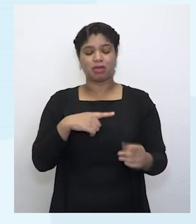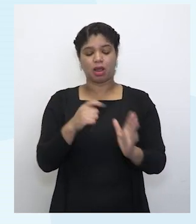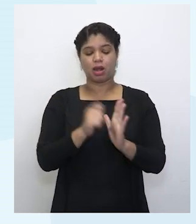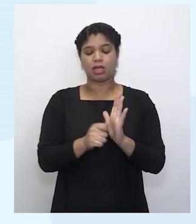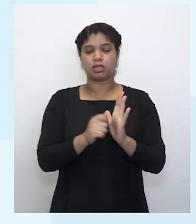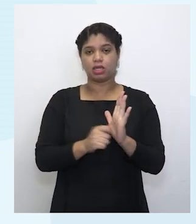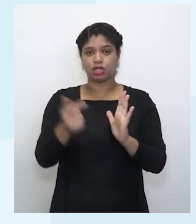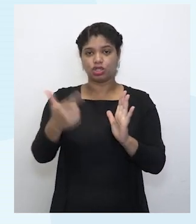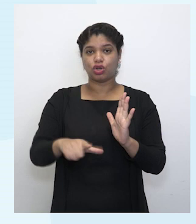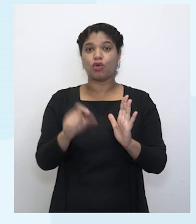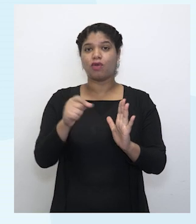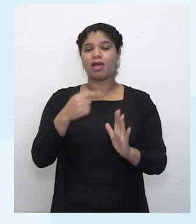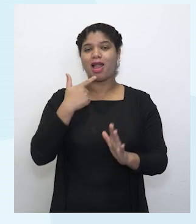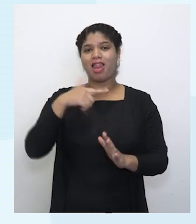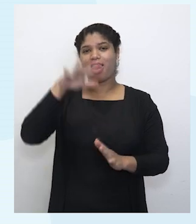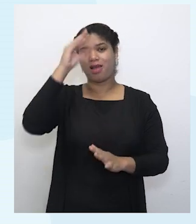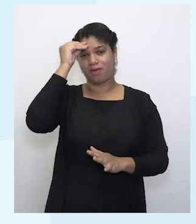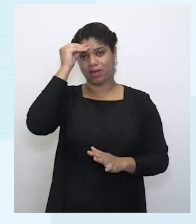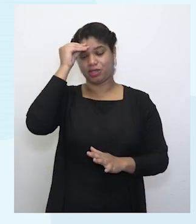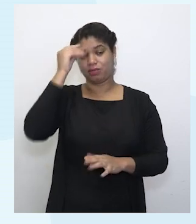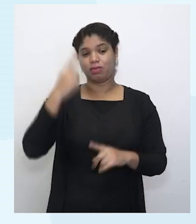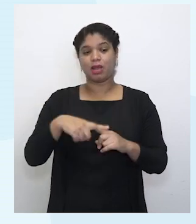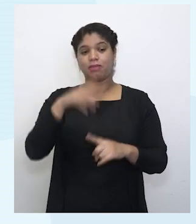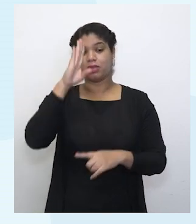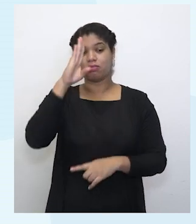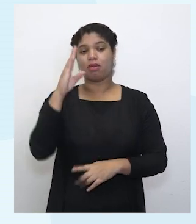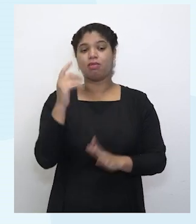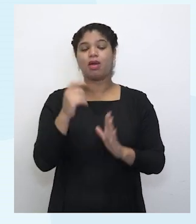refere à linguagem. A sua preocupação,